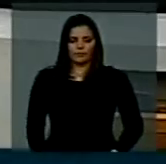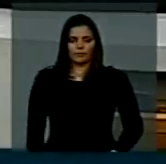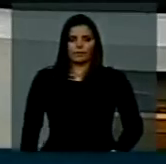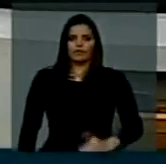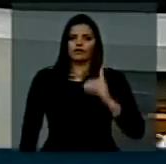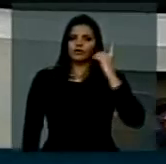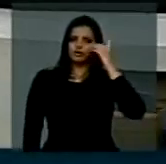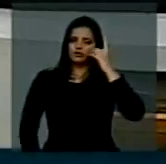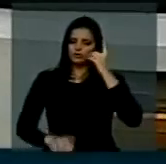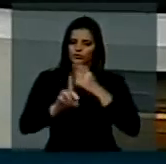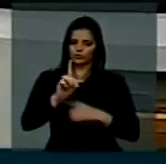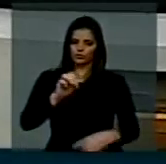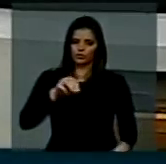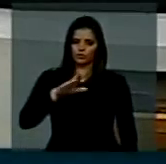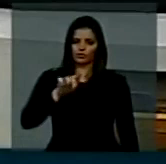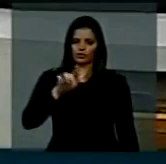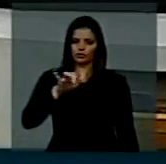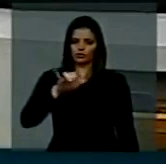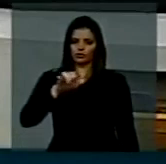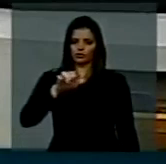Deputado Domingos Sávio.